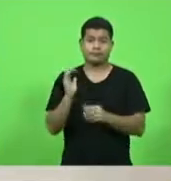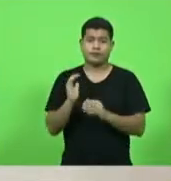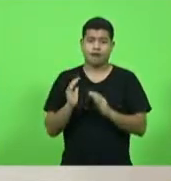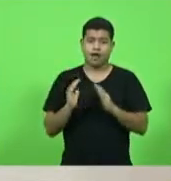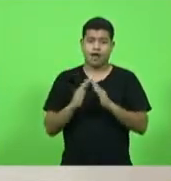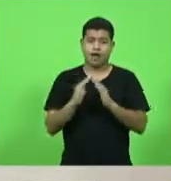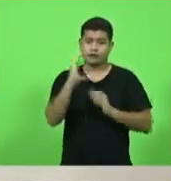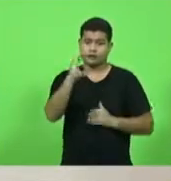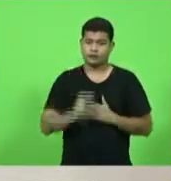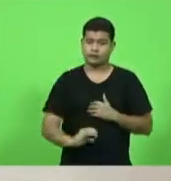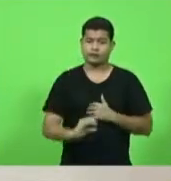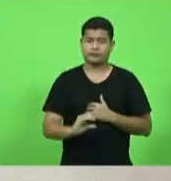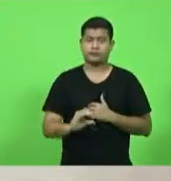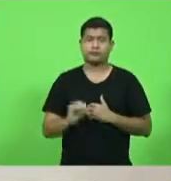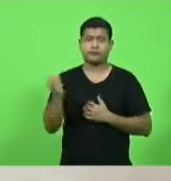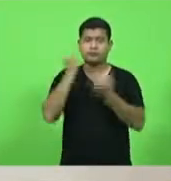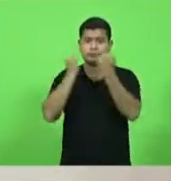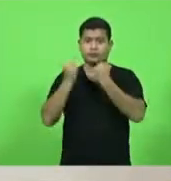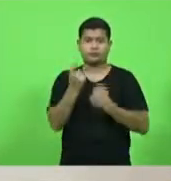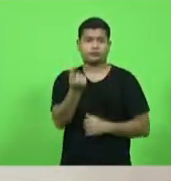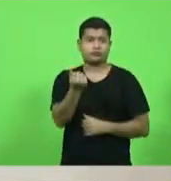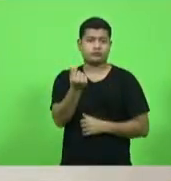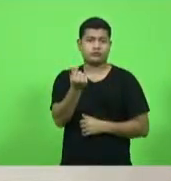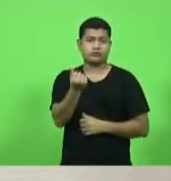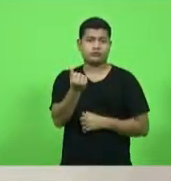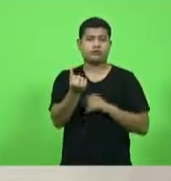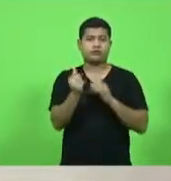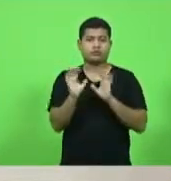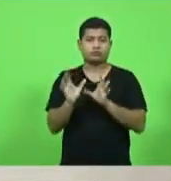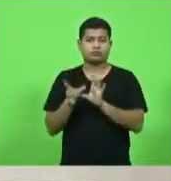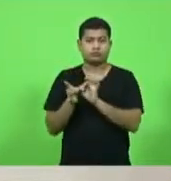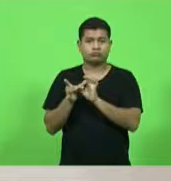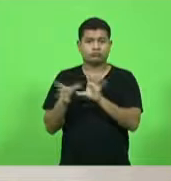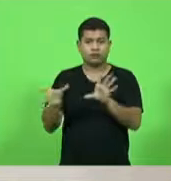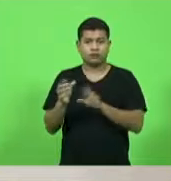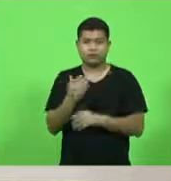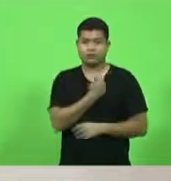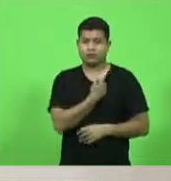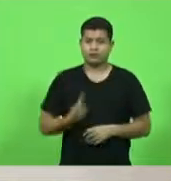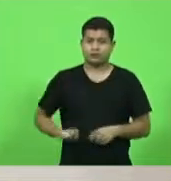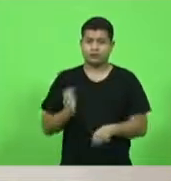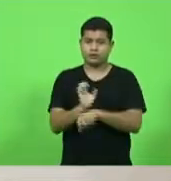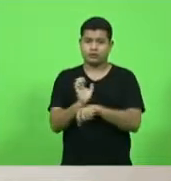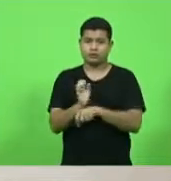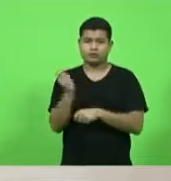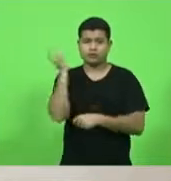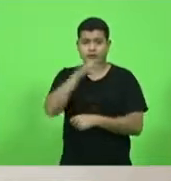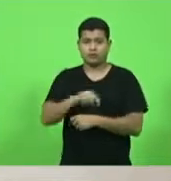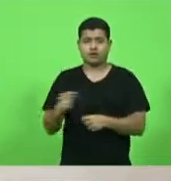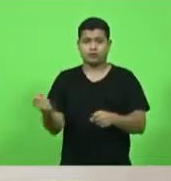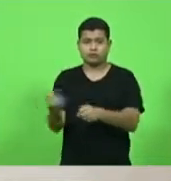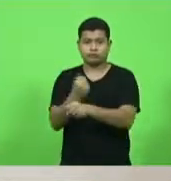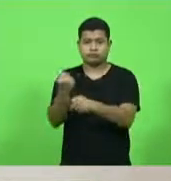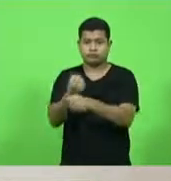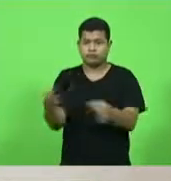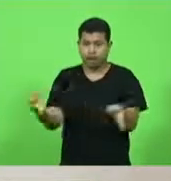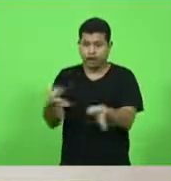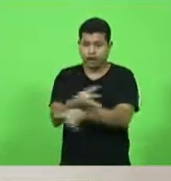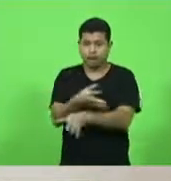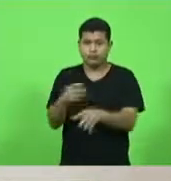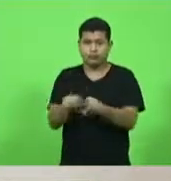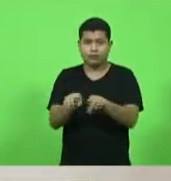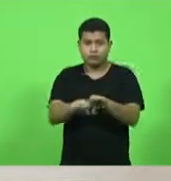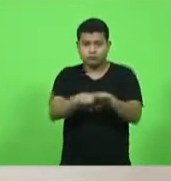Civil informações acerca de recursos oferecidos pelo governo do Estado para a conclusão e duplicação da